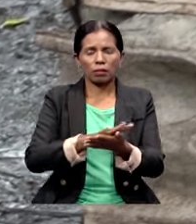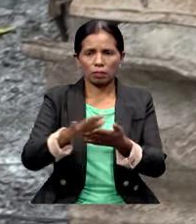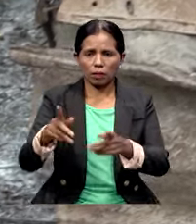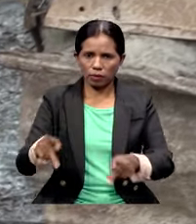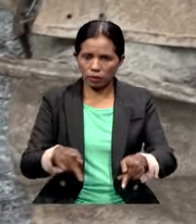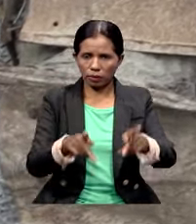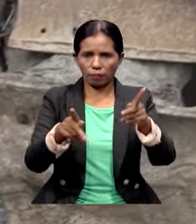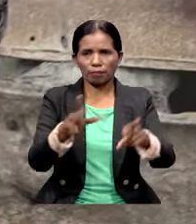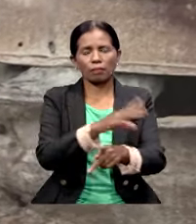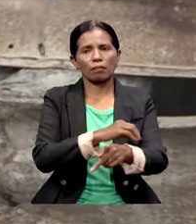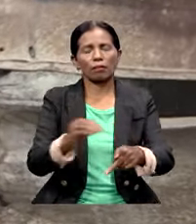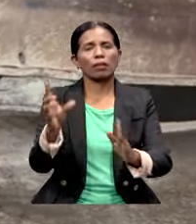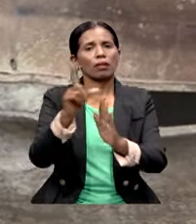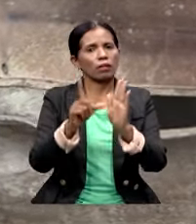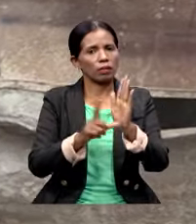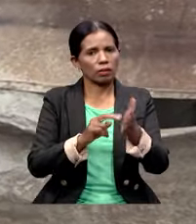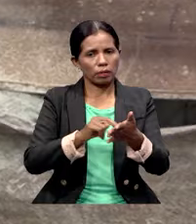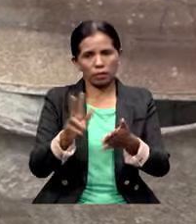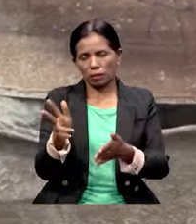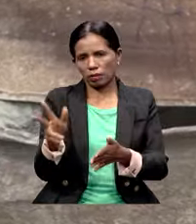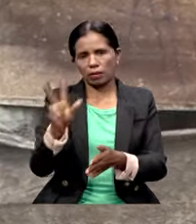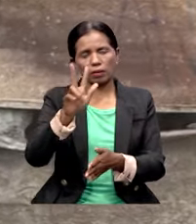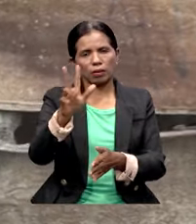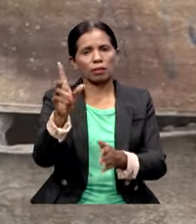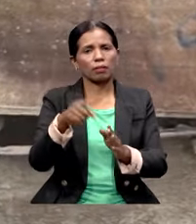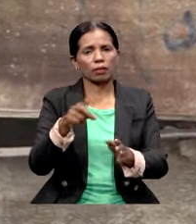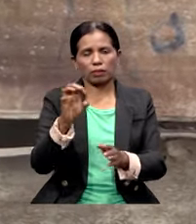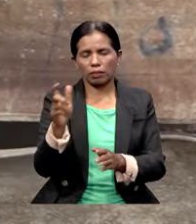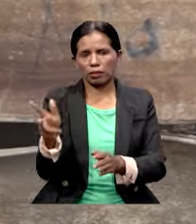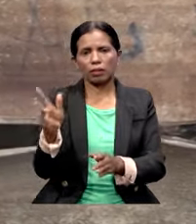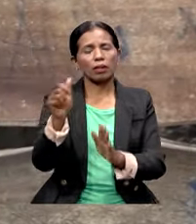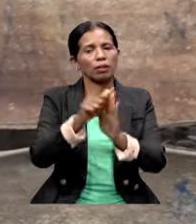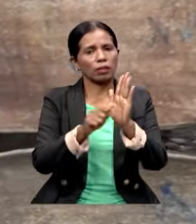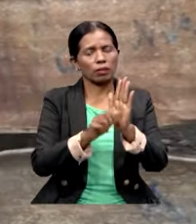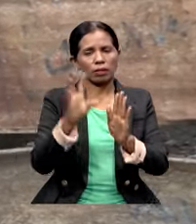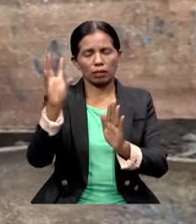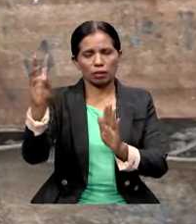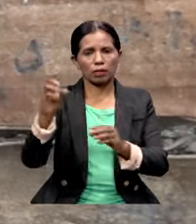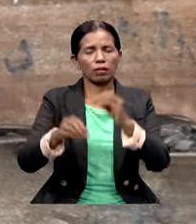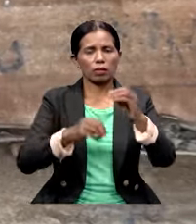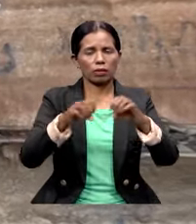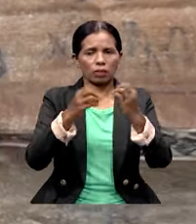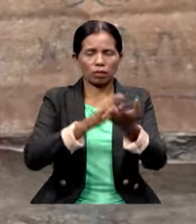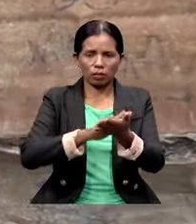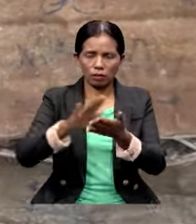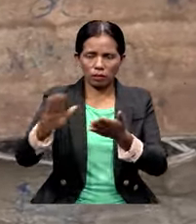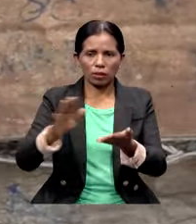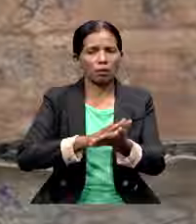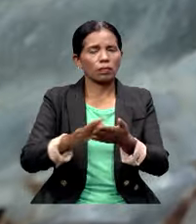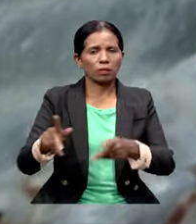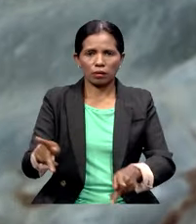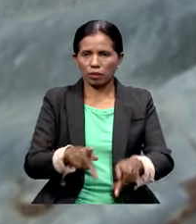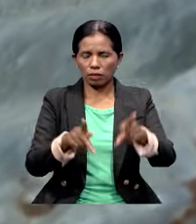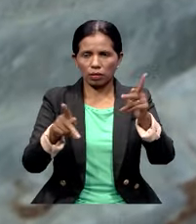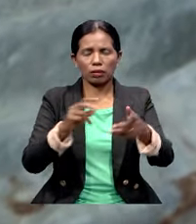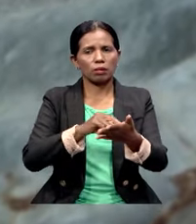público. Além de ne, ya decreto lei número 308 barrim rovalu artigo nen konaba organização higiene no limpeza público